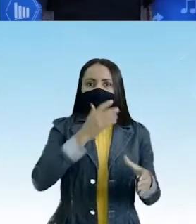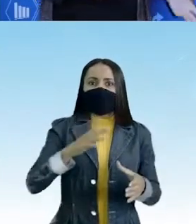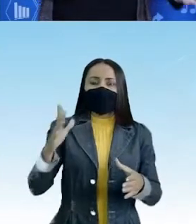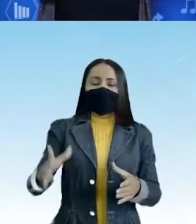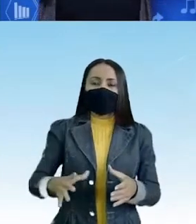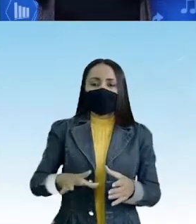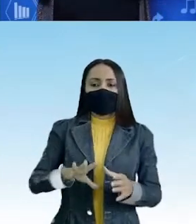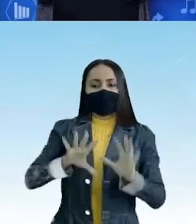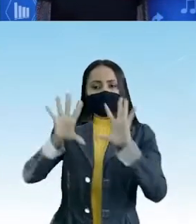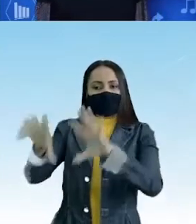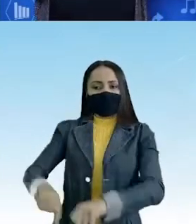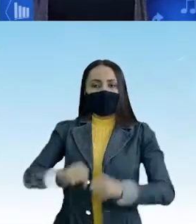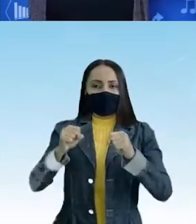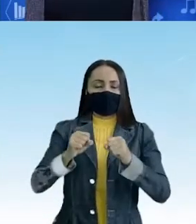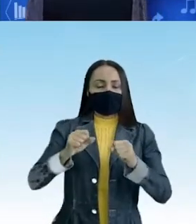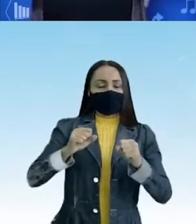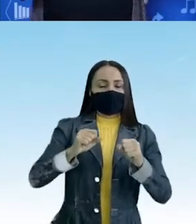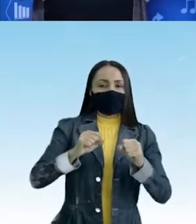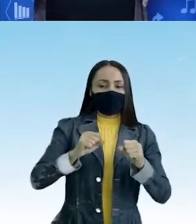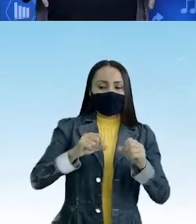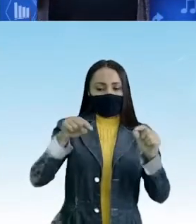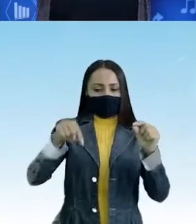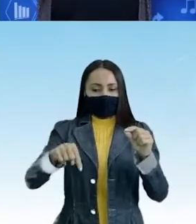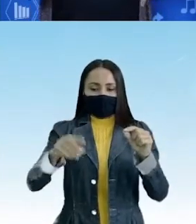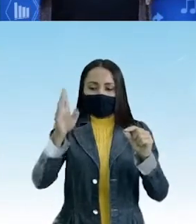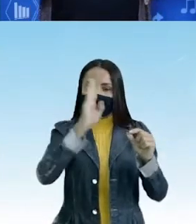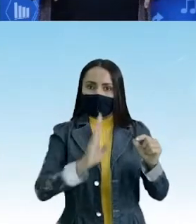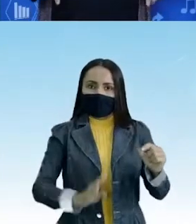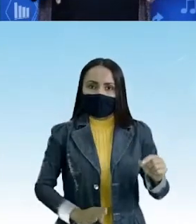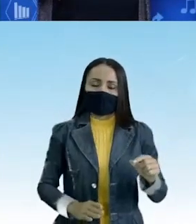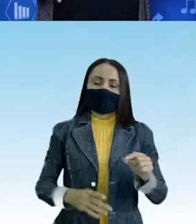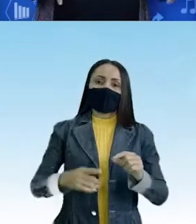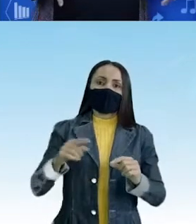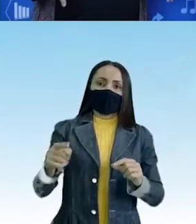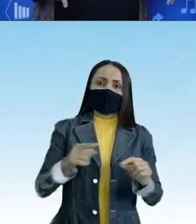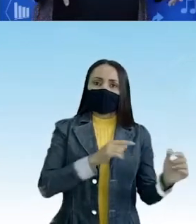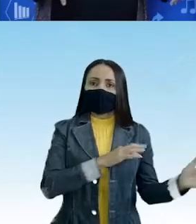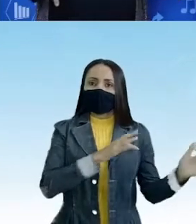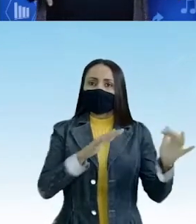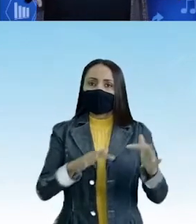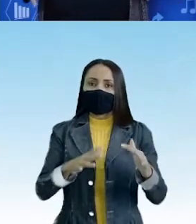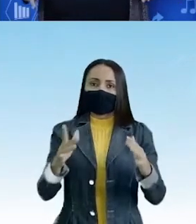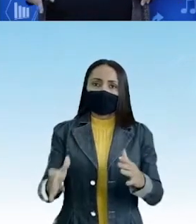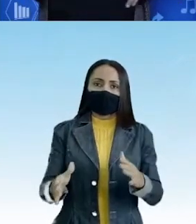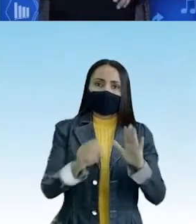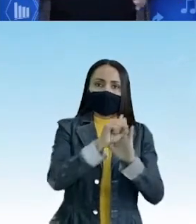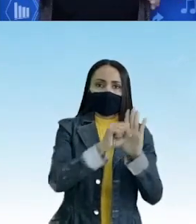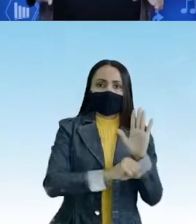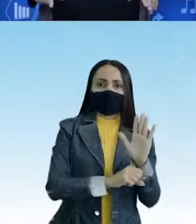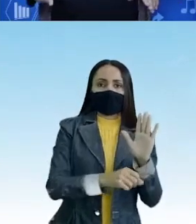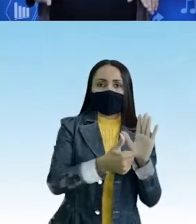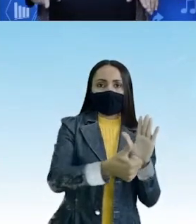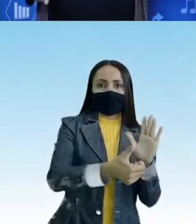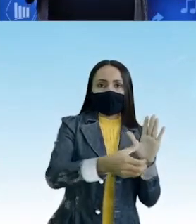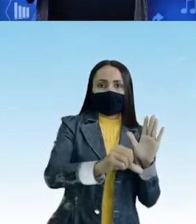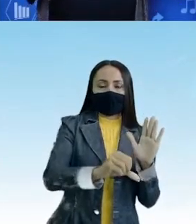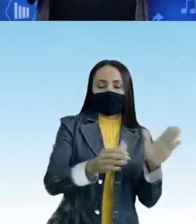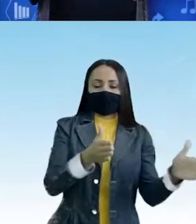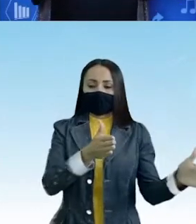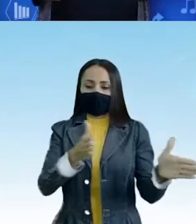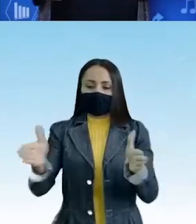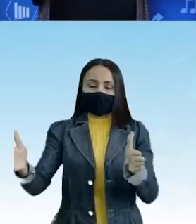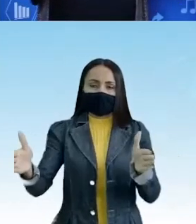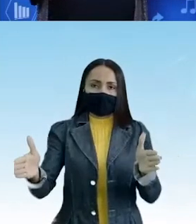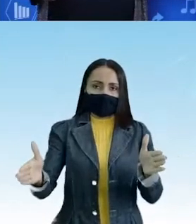capturados, escravizados, trazidos para ser escravos aqui para o Brasil entre o período do século XVI ao XIX.